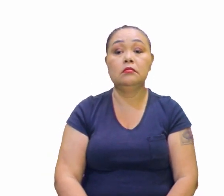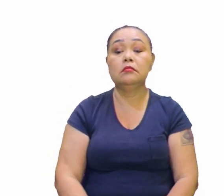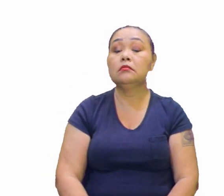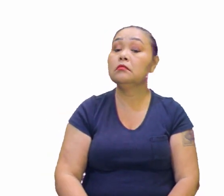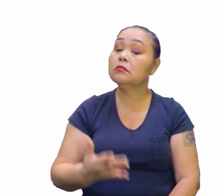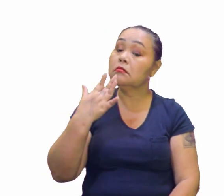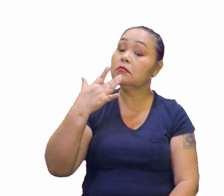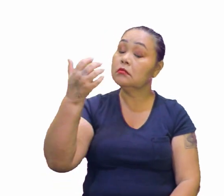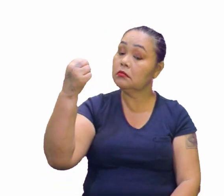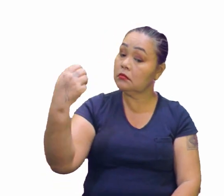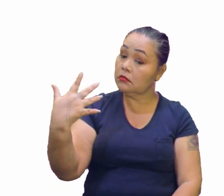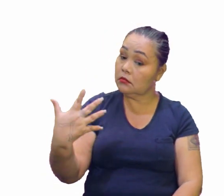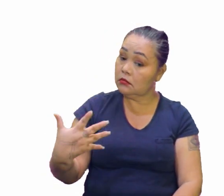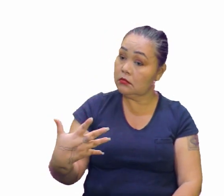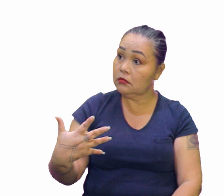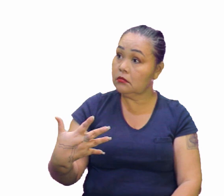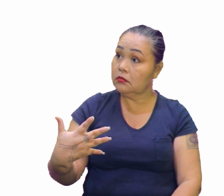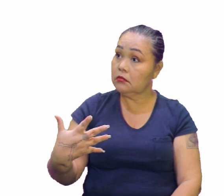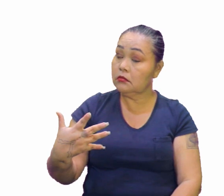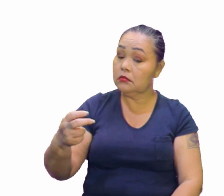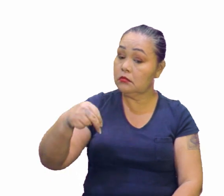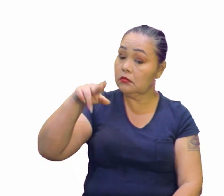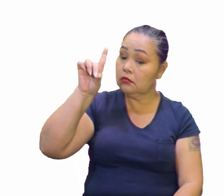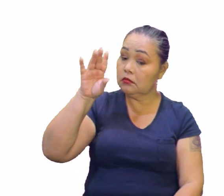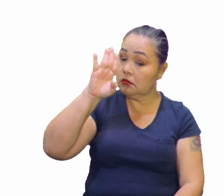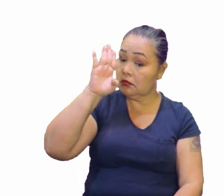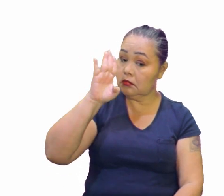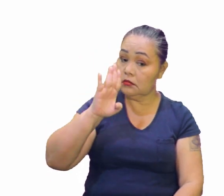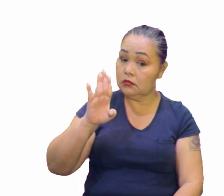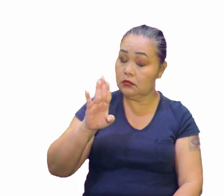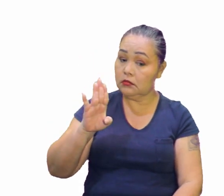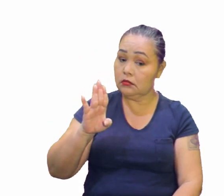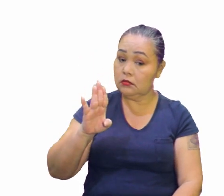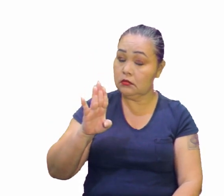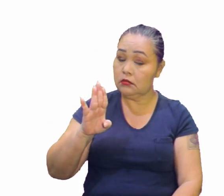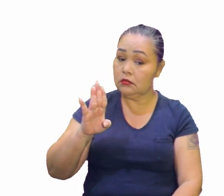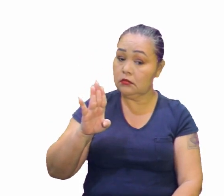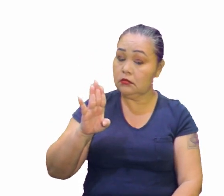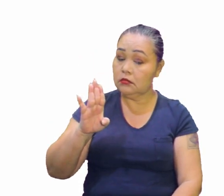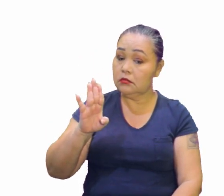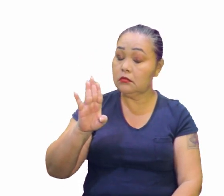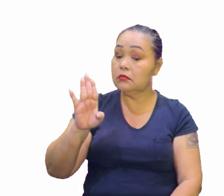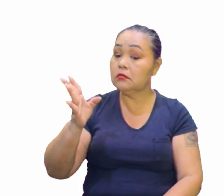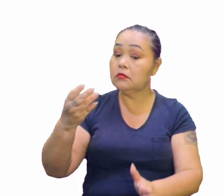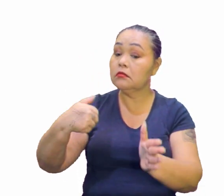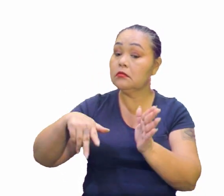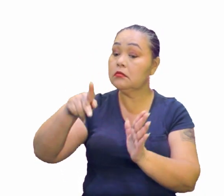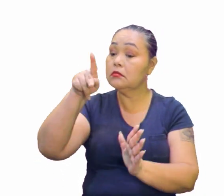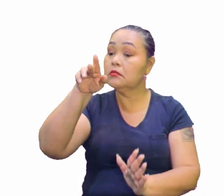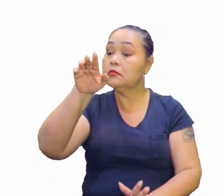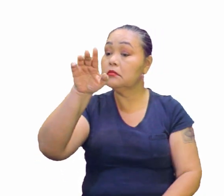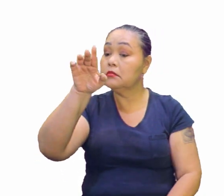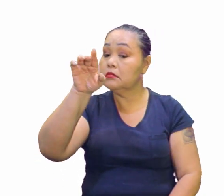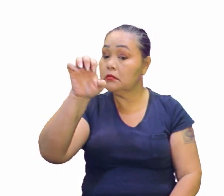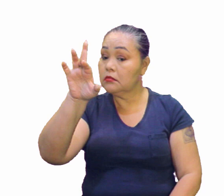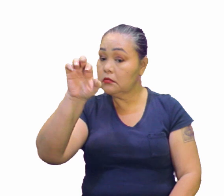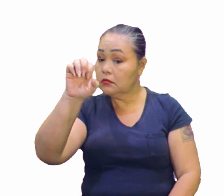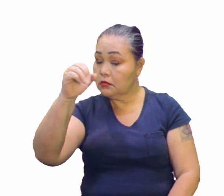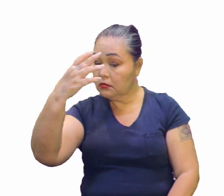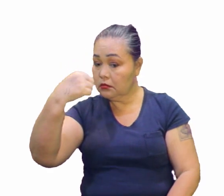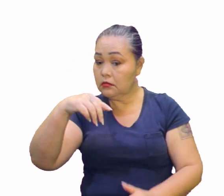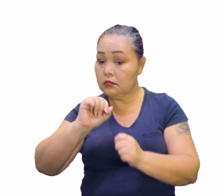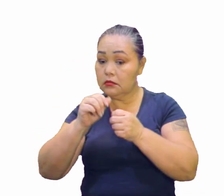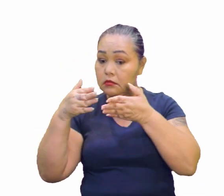e vou explicar para vocês. Olha aqui o Nordeste brasileiro. Onde foi que Pedro Álvares Cabral chegou? Foi